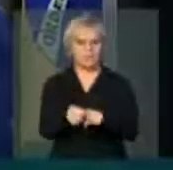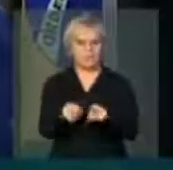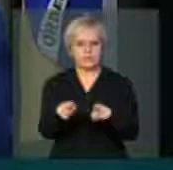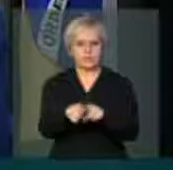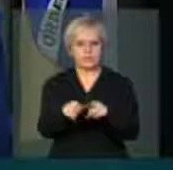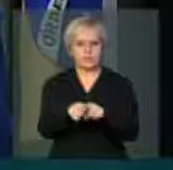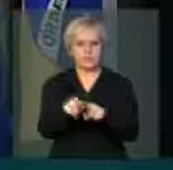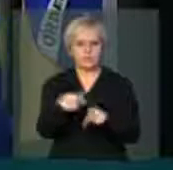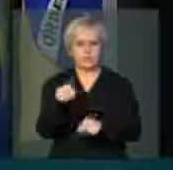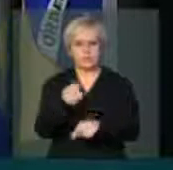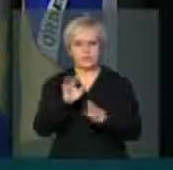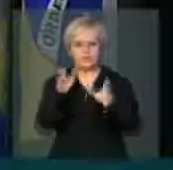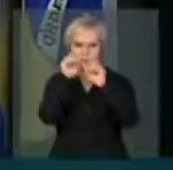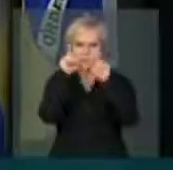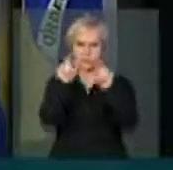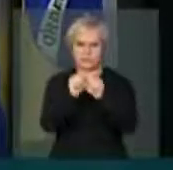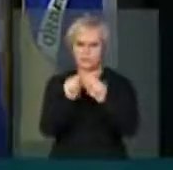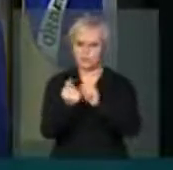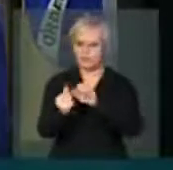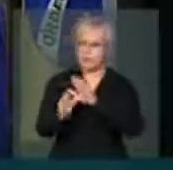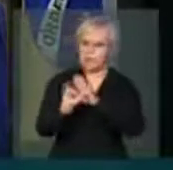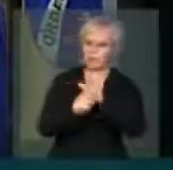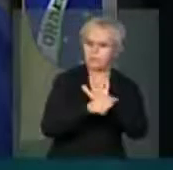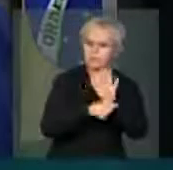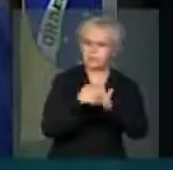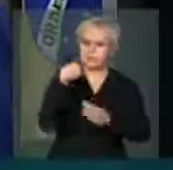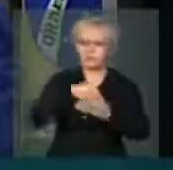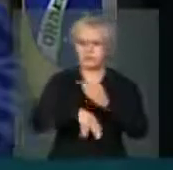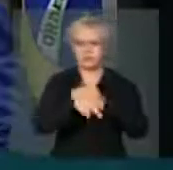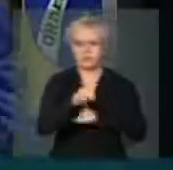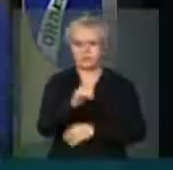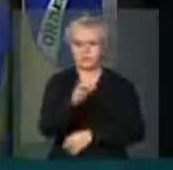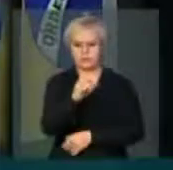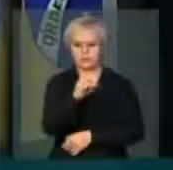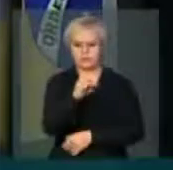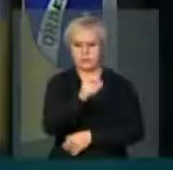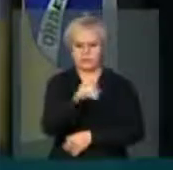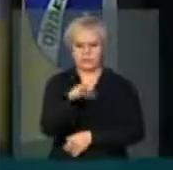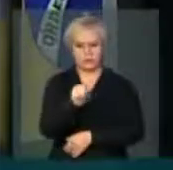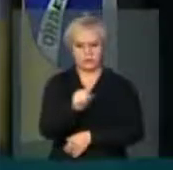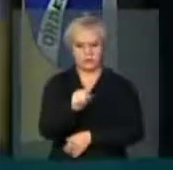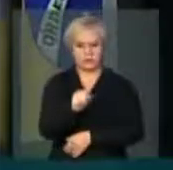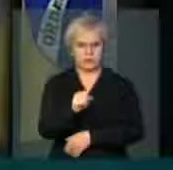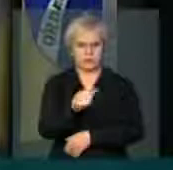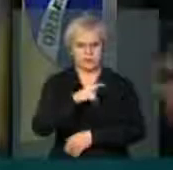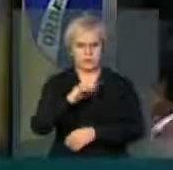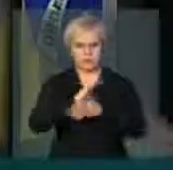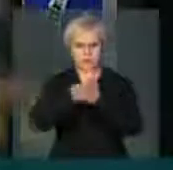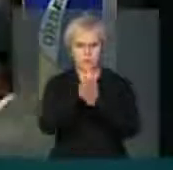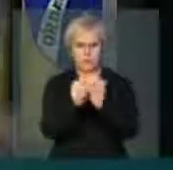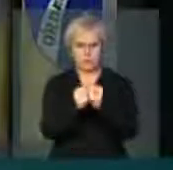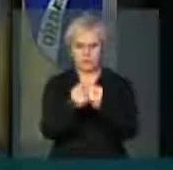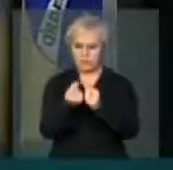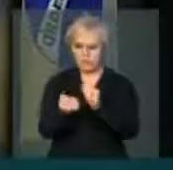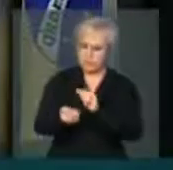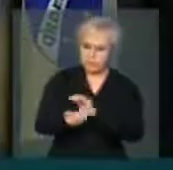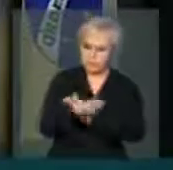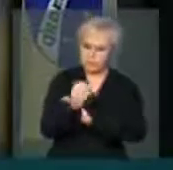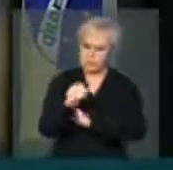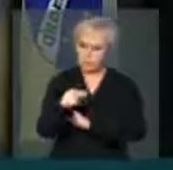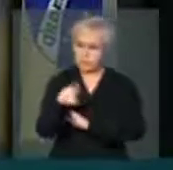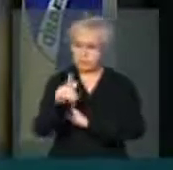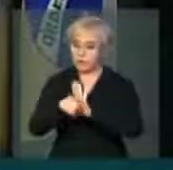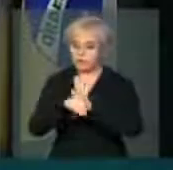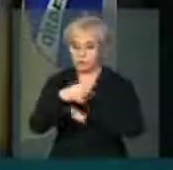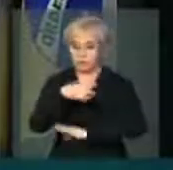chamávamos a atenção para o desvio de recursos da Petrobras que estavam sendo canalizados para ONGs na